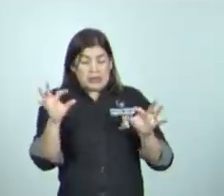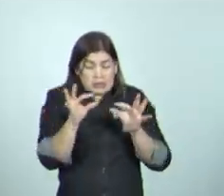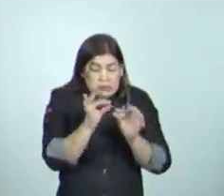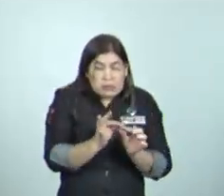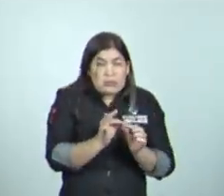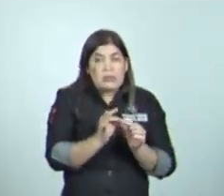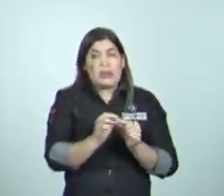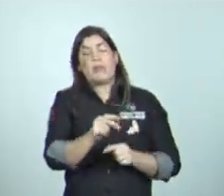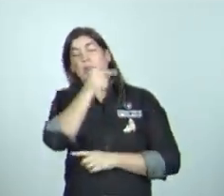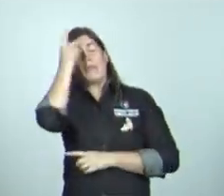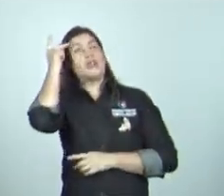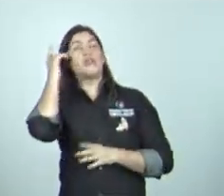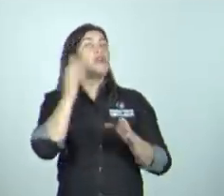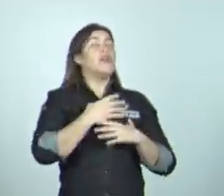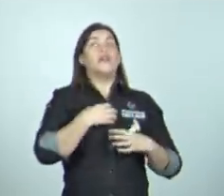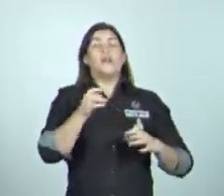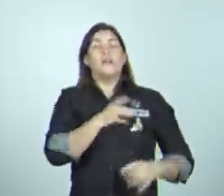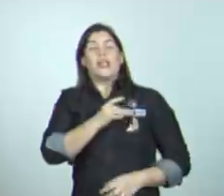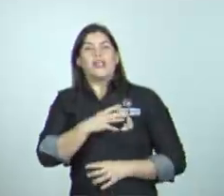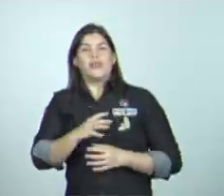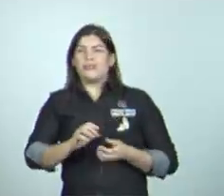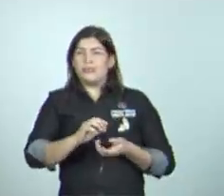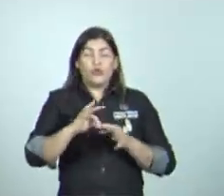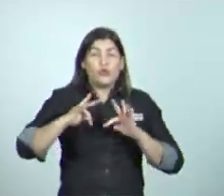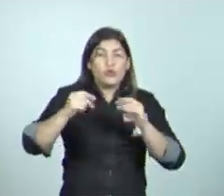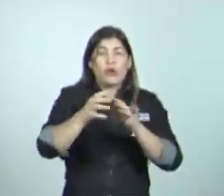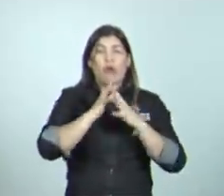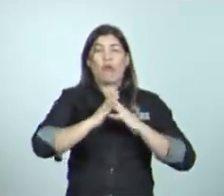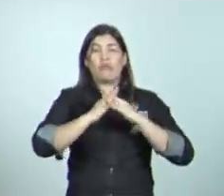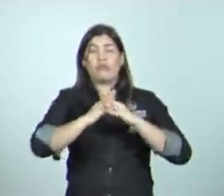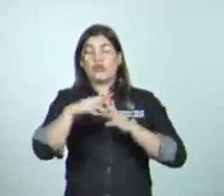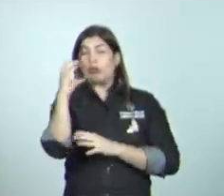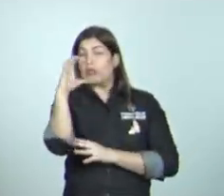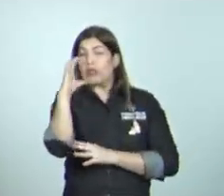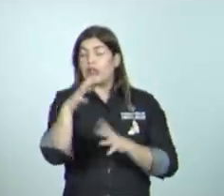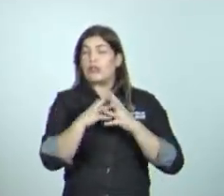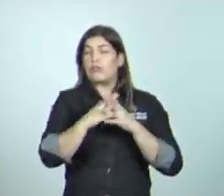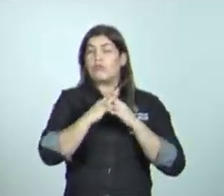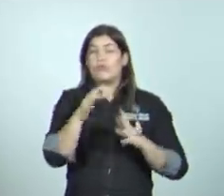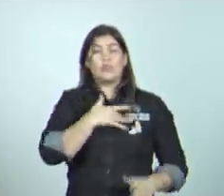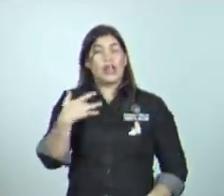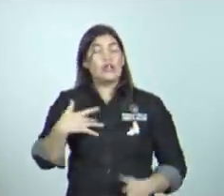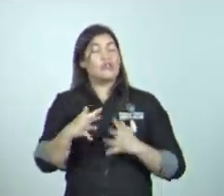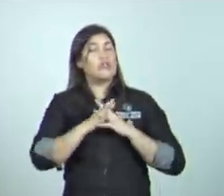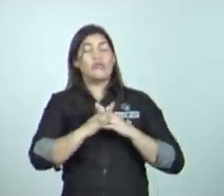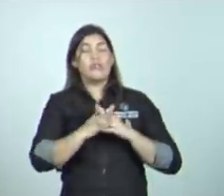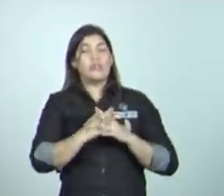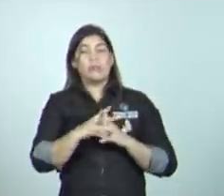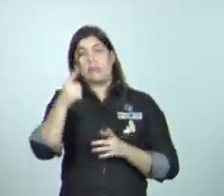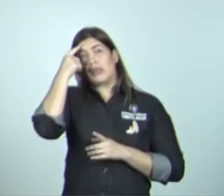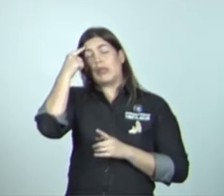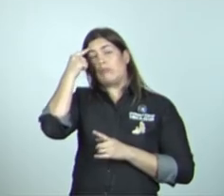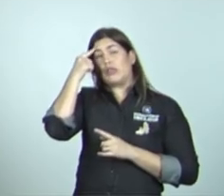desalinhou pensamento da ciência design ou pensamento das instituições de saúde desalinhou